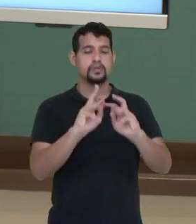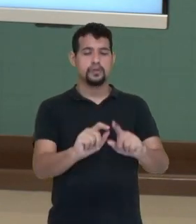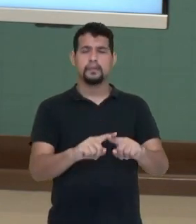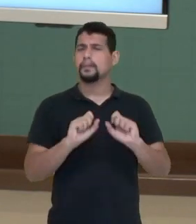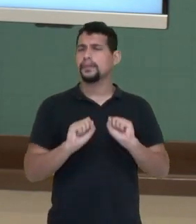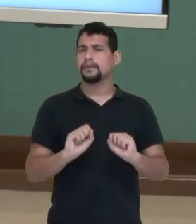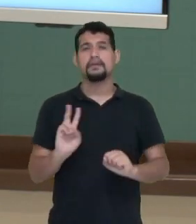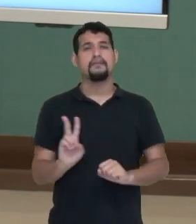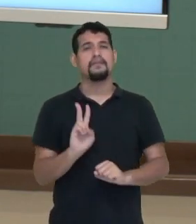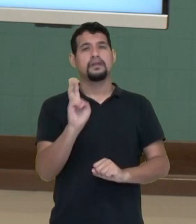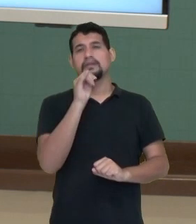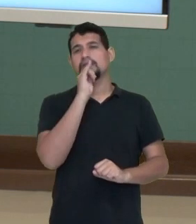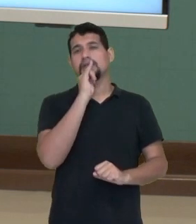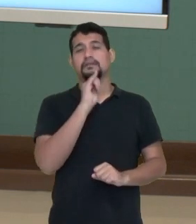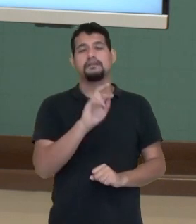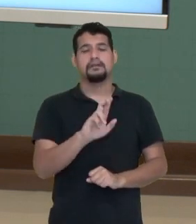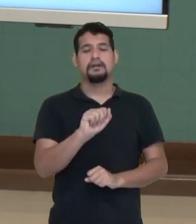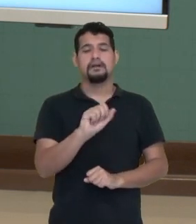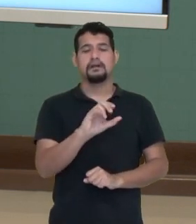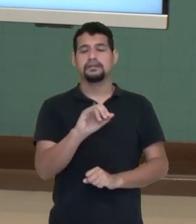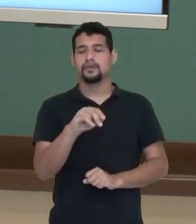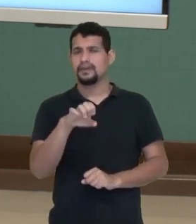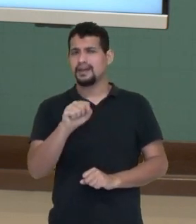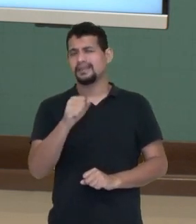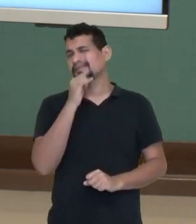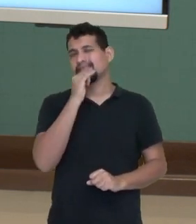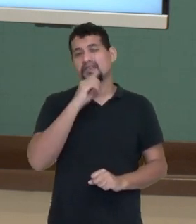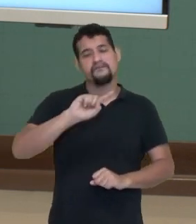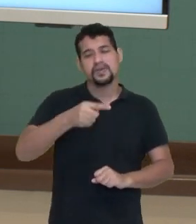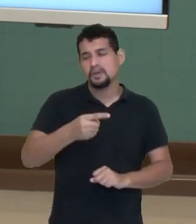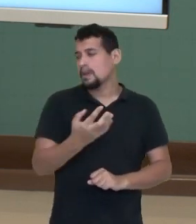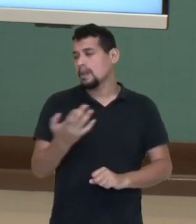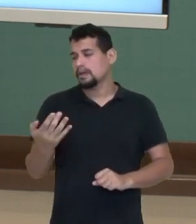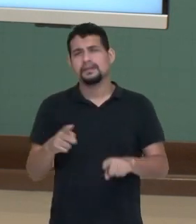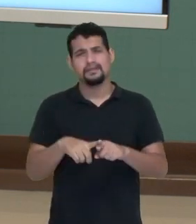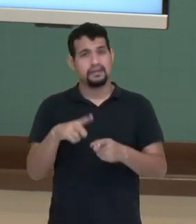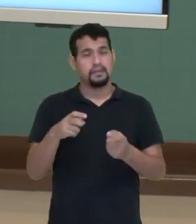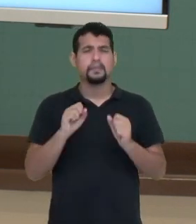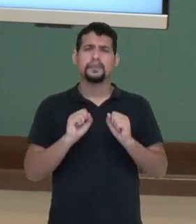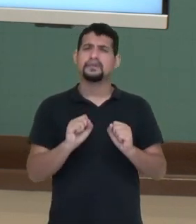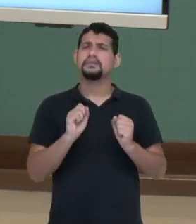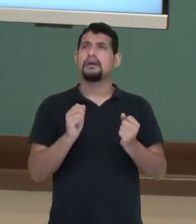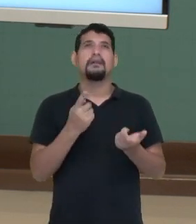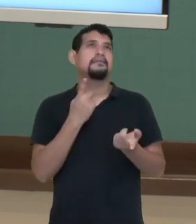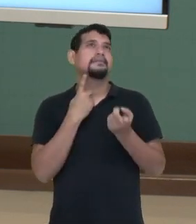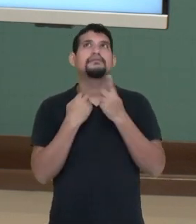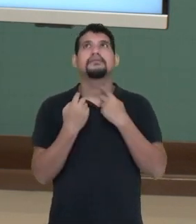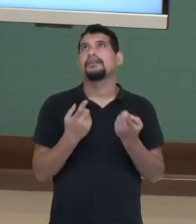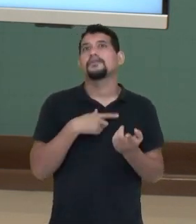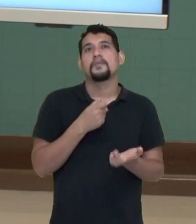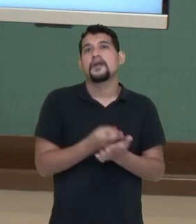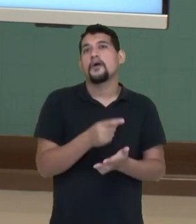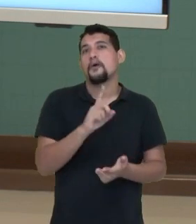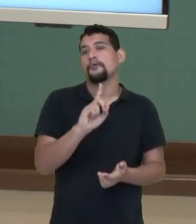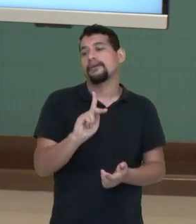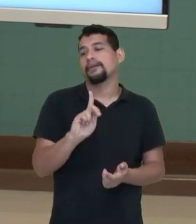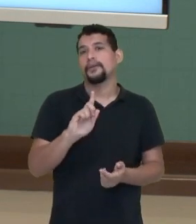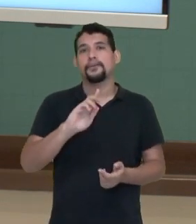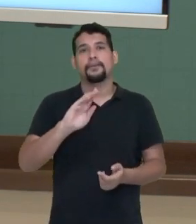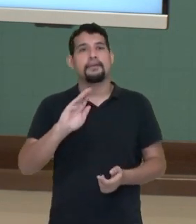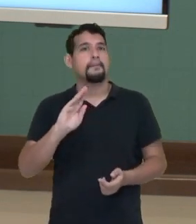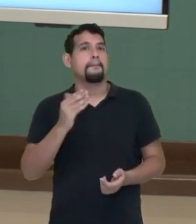ser em valores racionais, valores quebrados, decimais. Né? Você pode desejar 1,5 kg, você